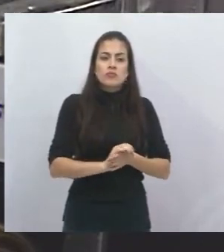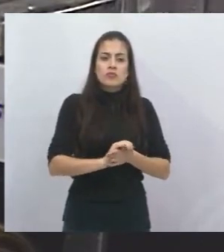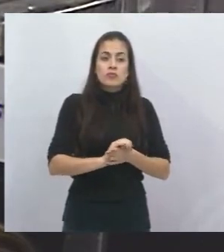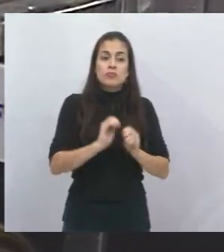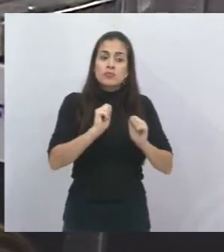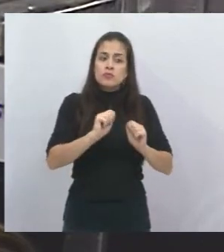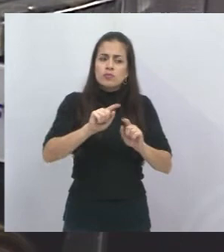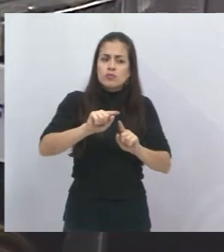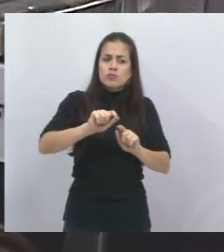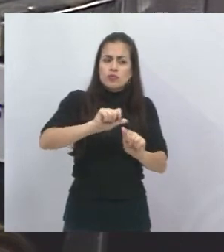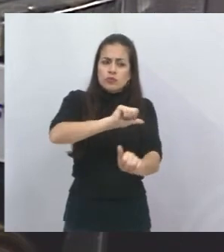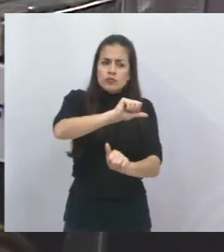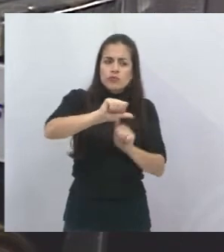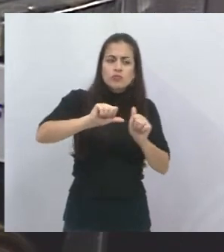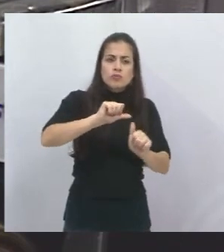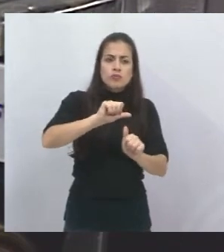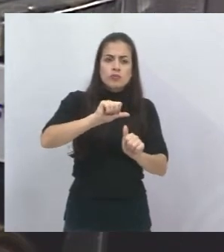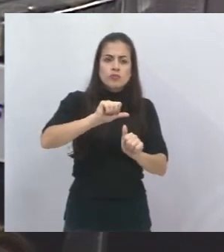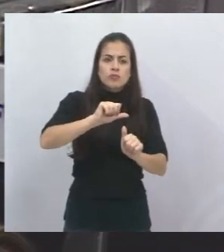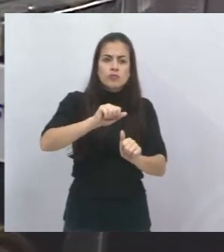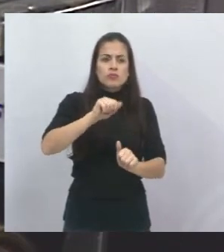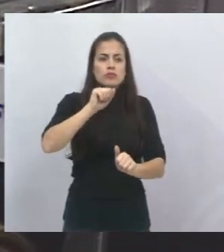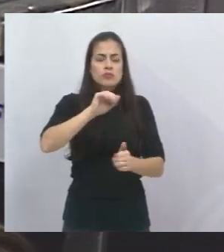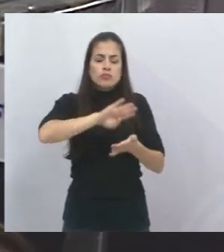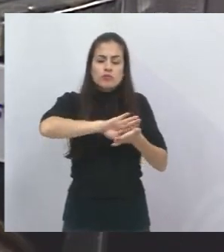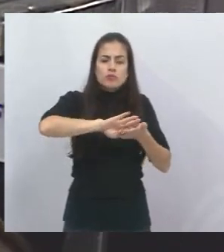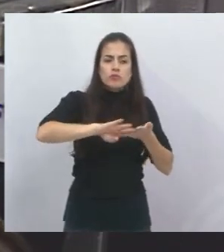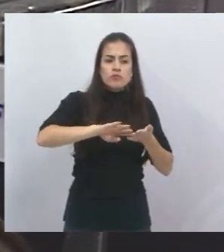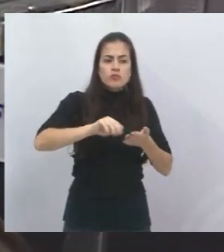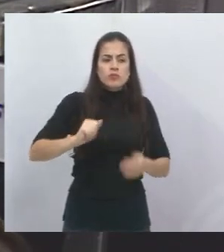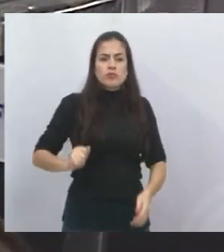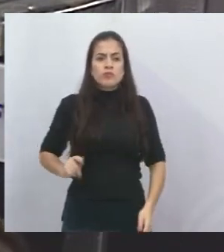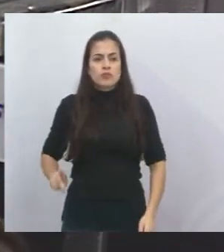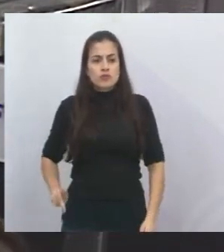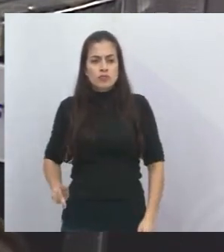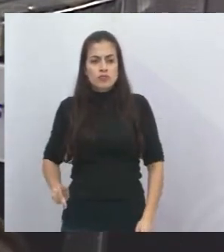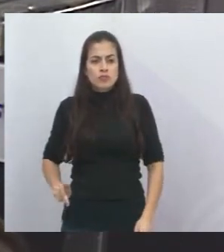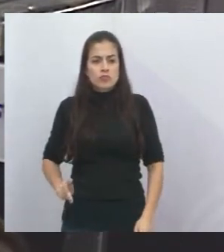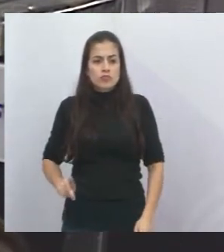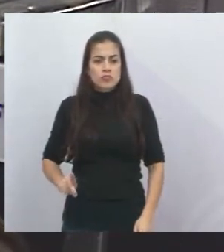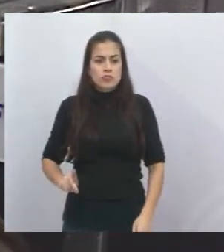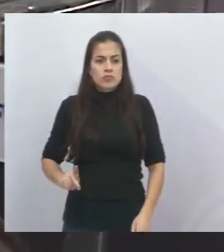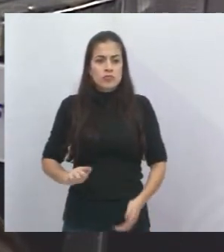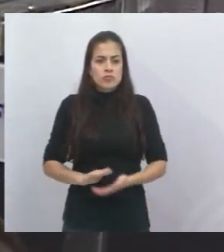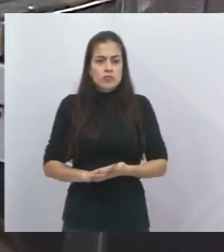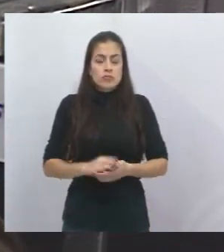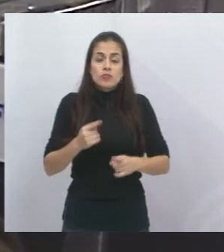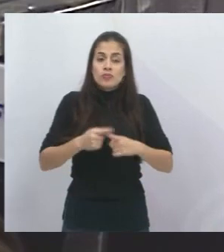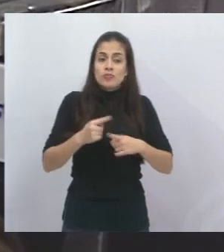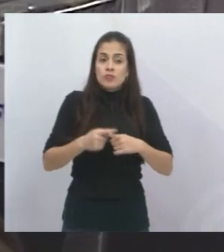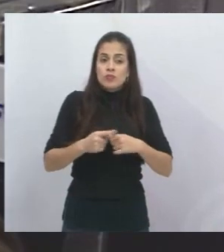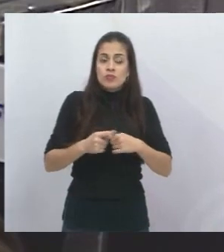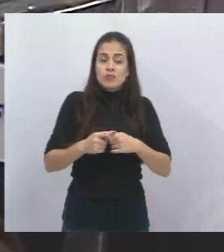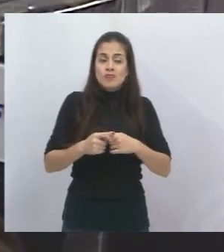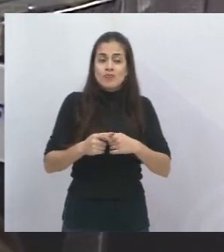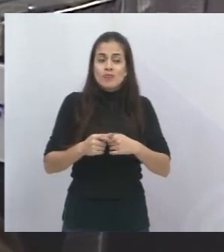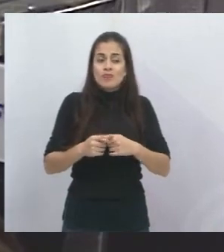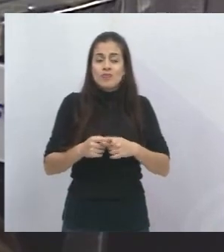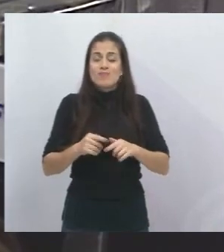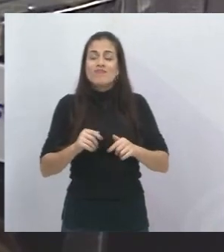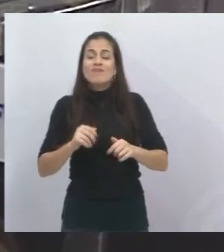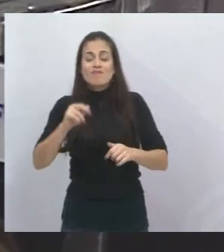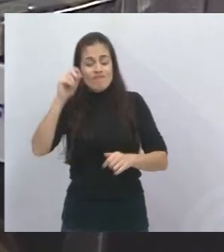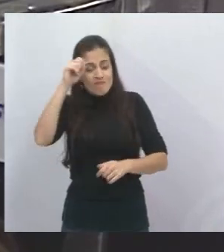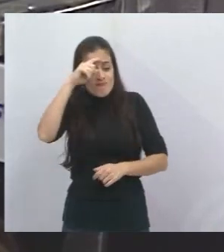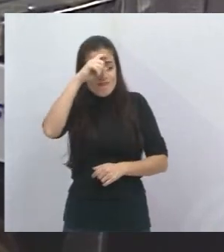de faixa, isentar essas pessoas de pagarem, os aposentados e pensionistas, porque a equação não é fácil. A hora que você